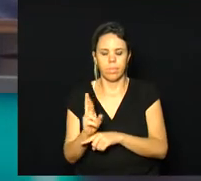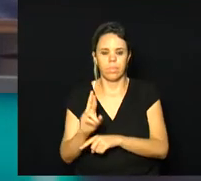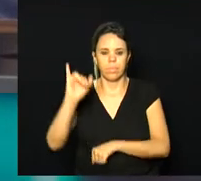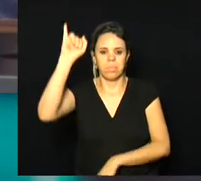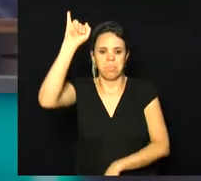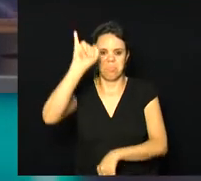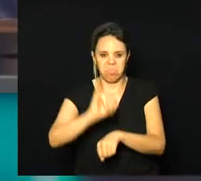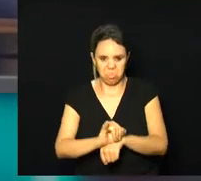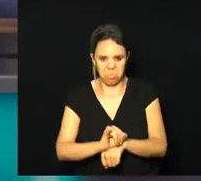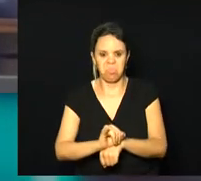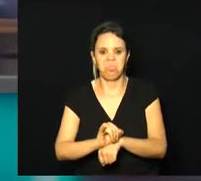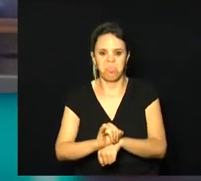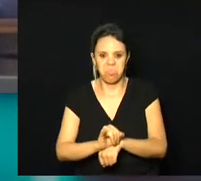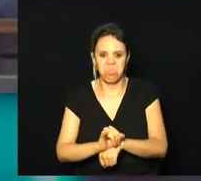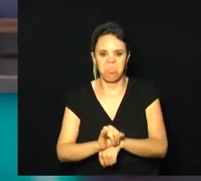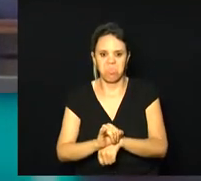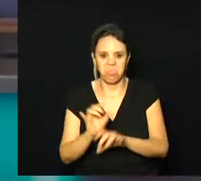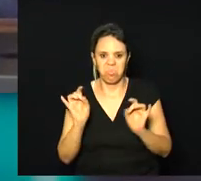internacionalmente.